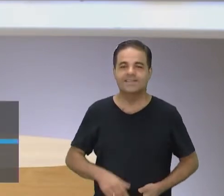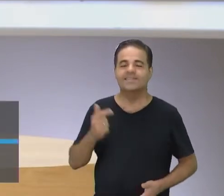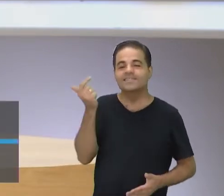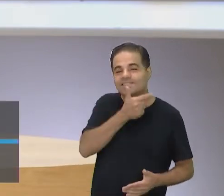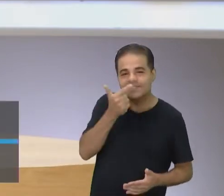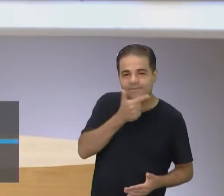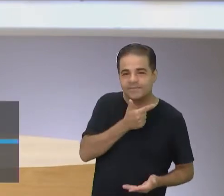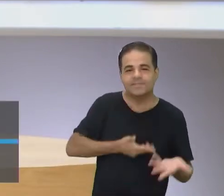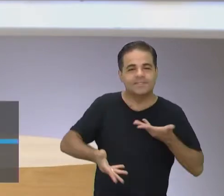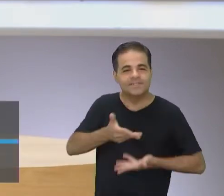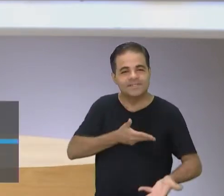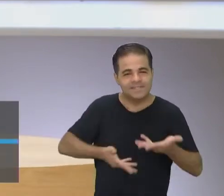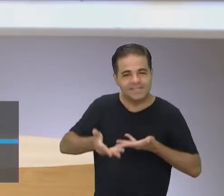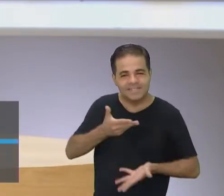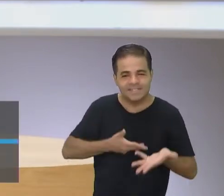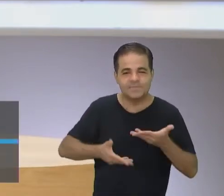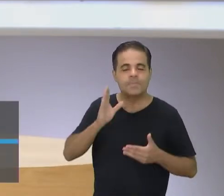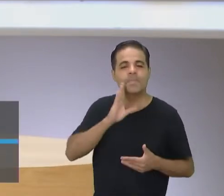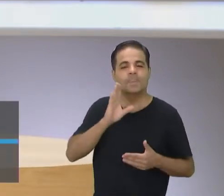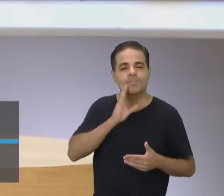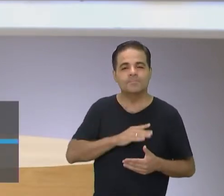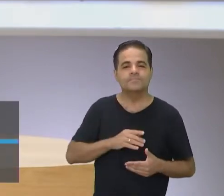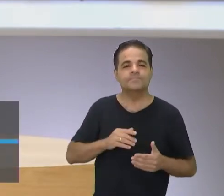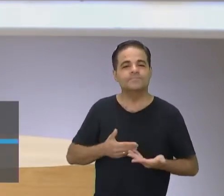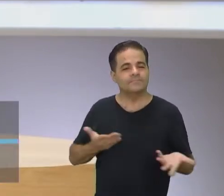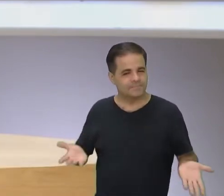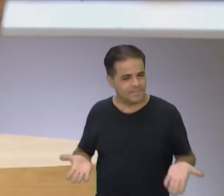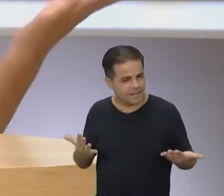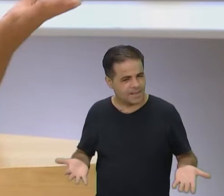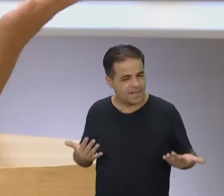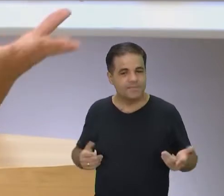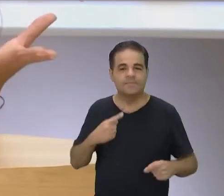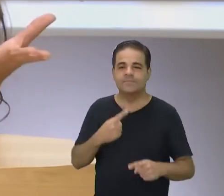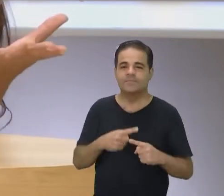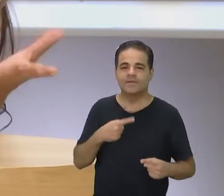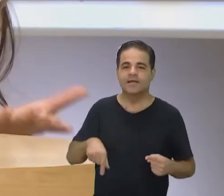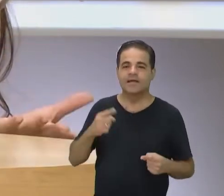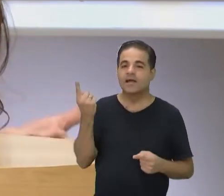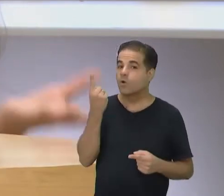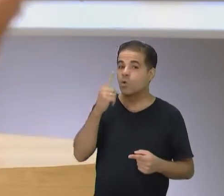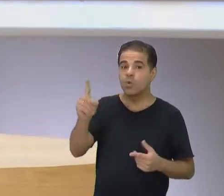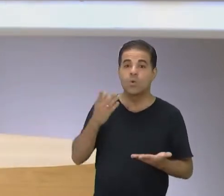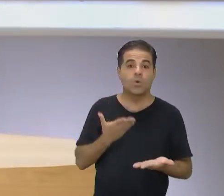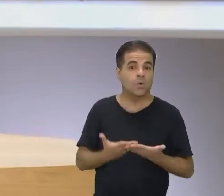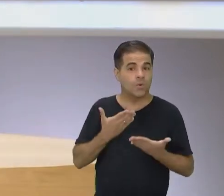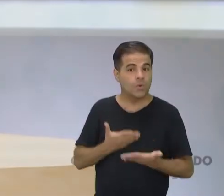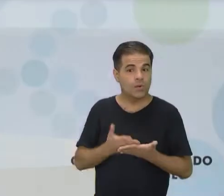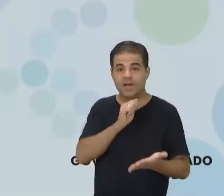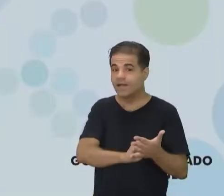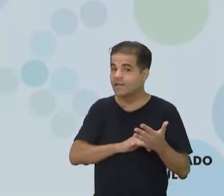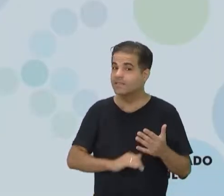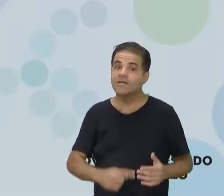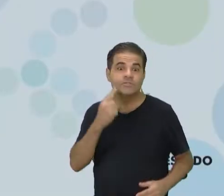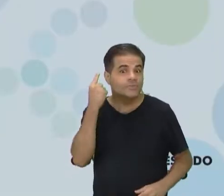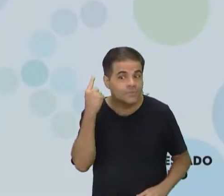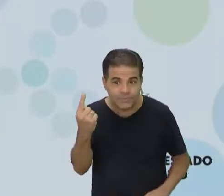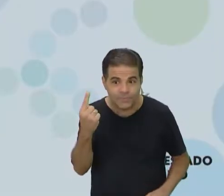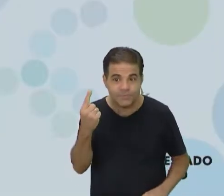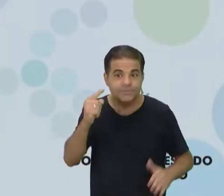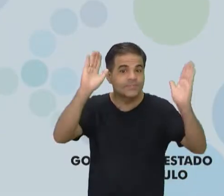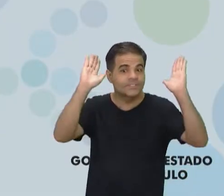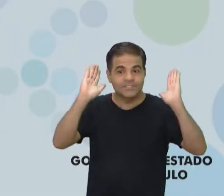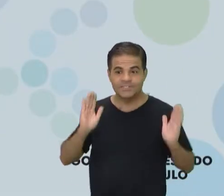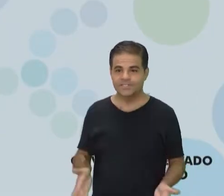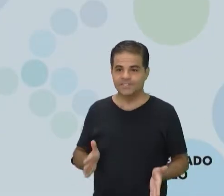mas é bom, é ótimo que ele descontrai um pouquinho, porque afinal de contas é a última aula da atividade 1. Você me falou justamente isso, a